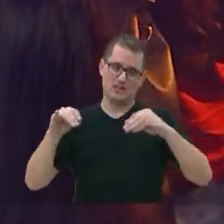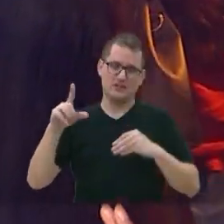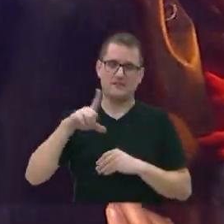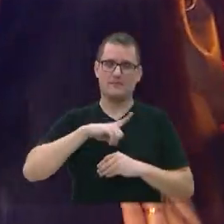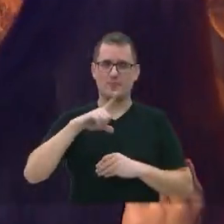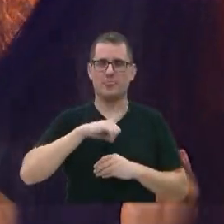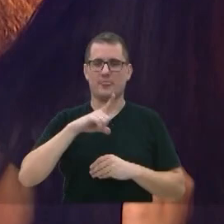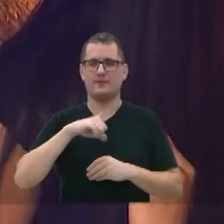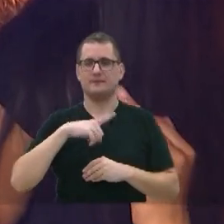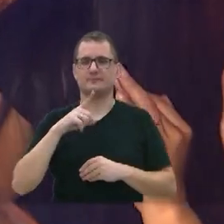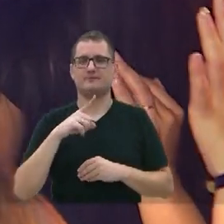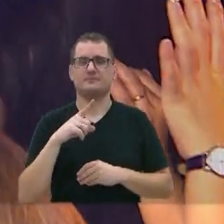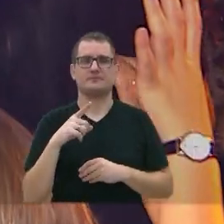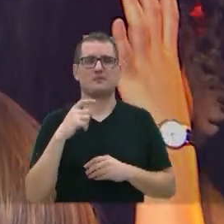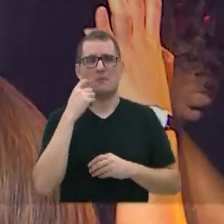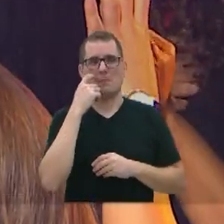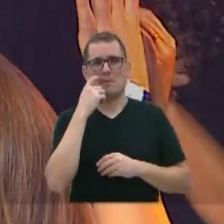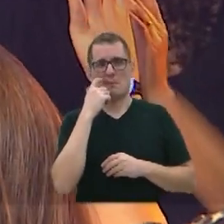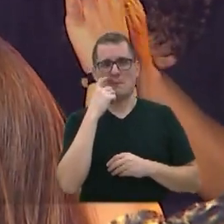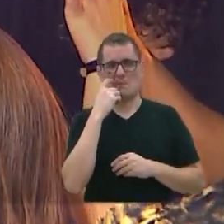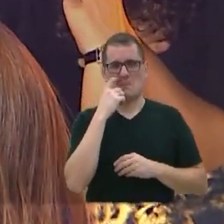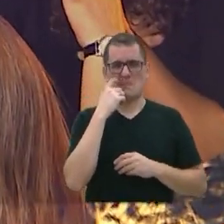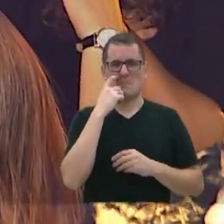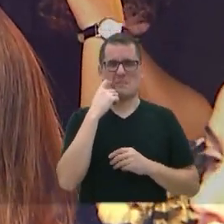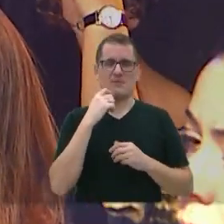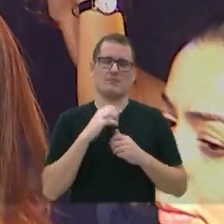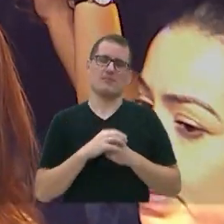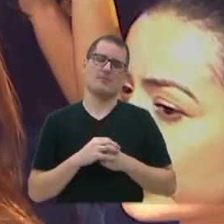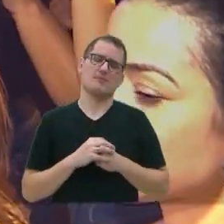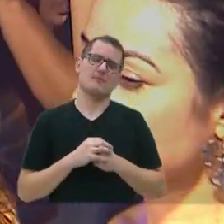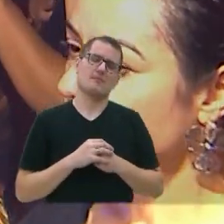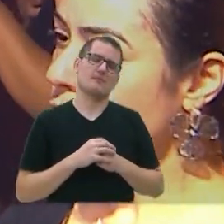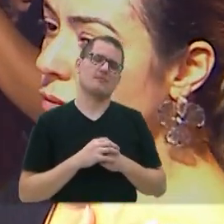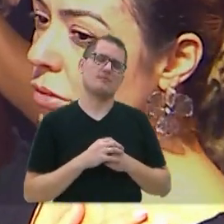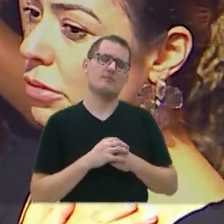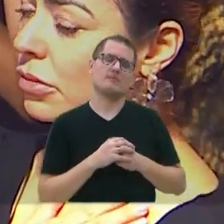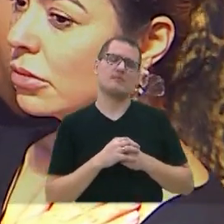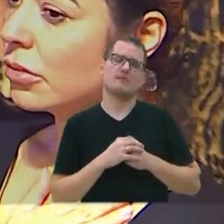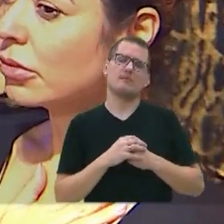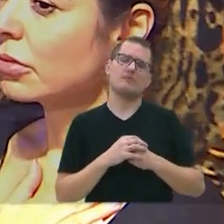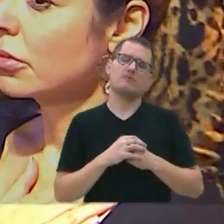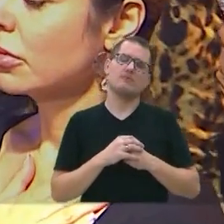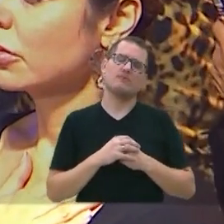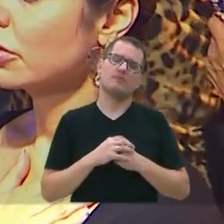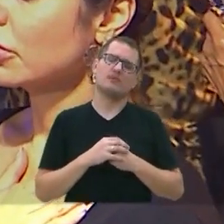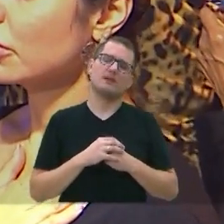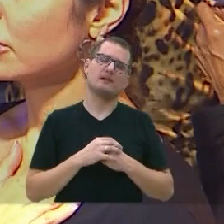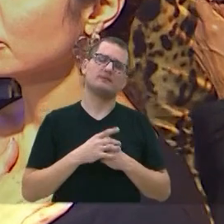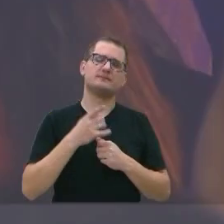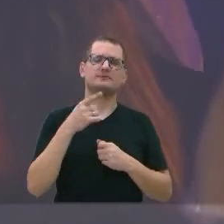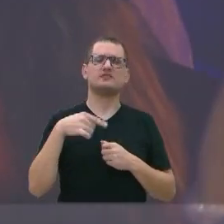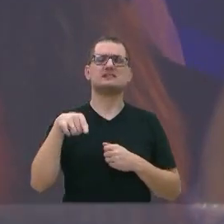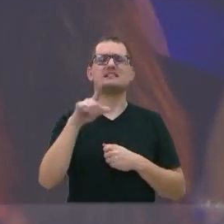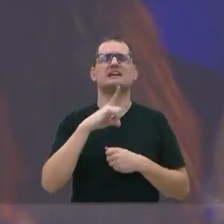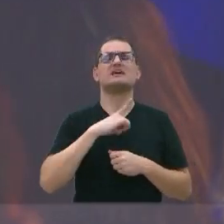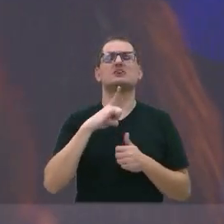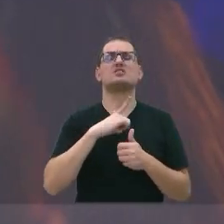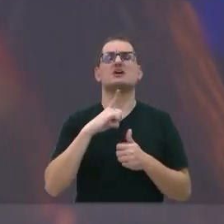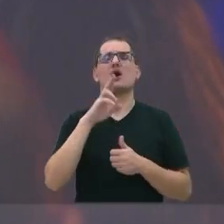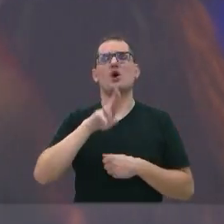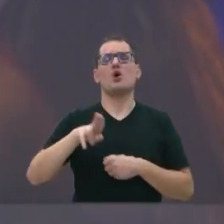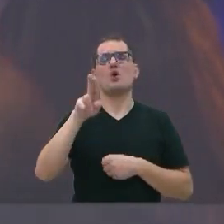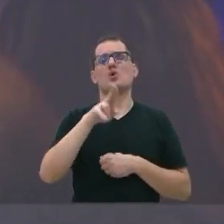remédios. Você que fazia um acompanhamento